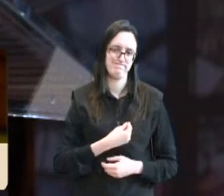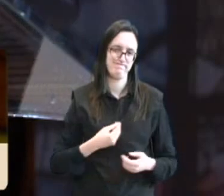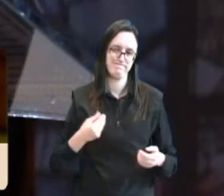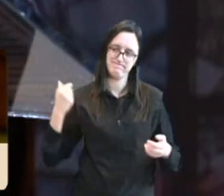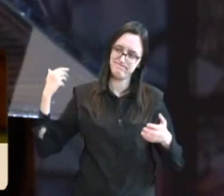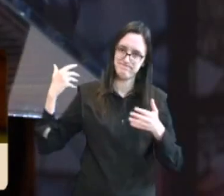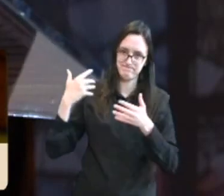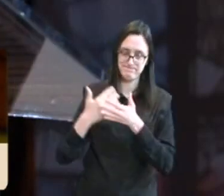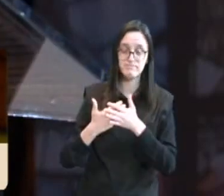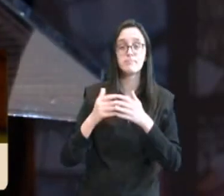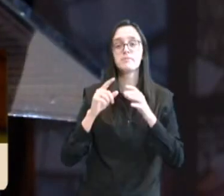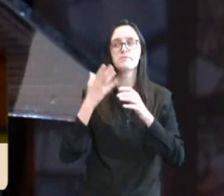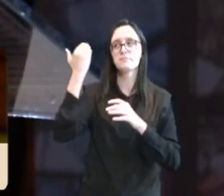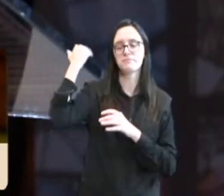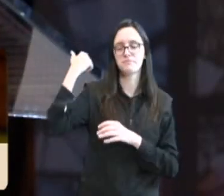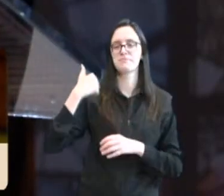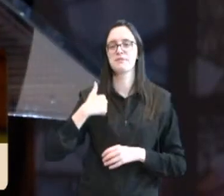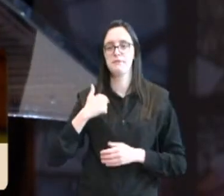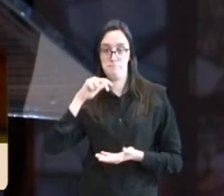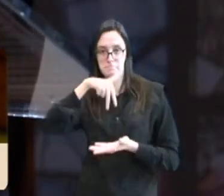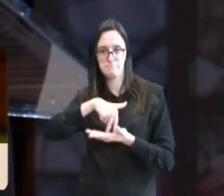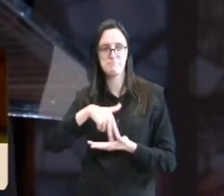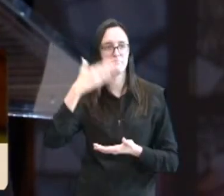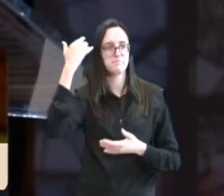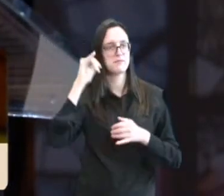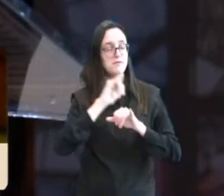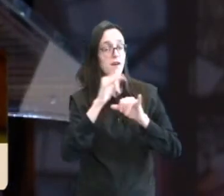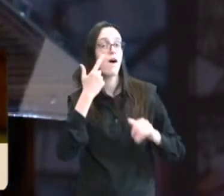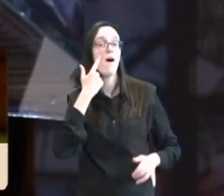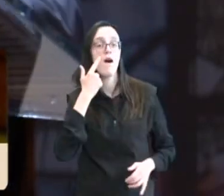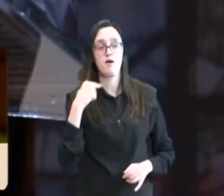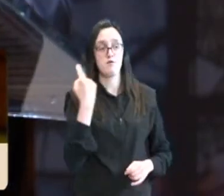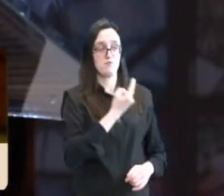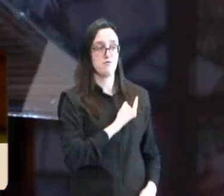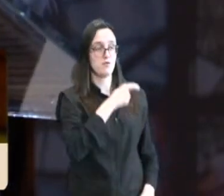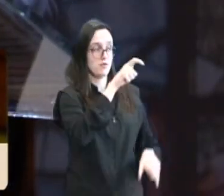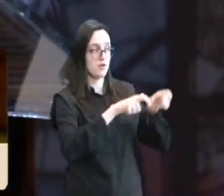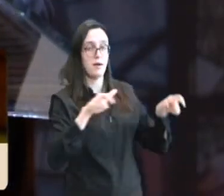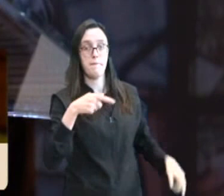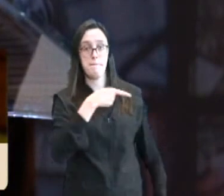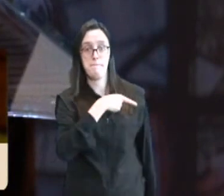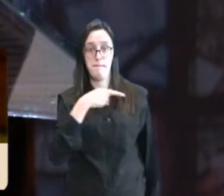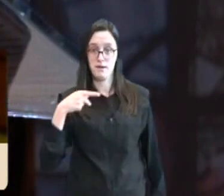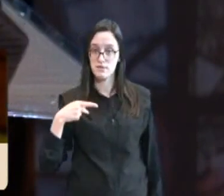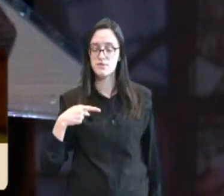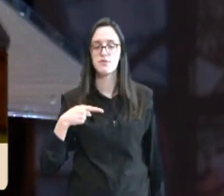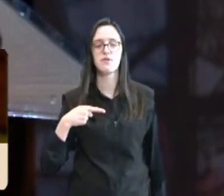vivendo. Uma vez eu disse aqui na PIB que nós pastores